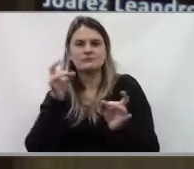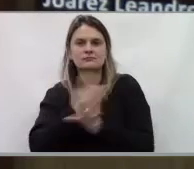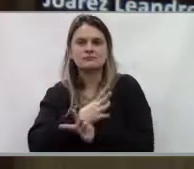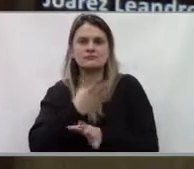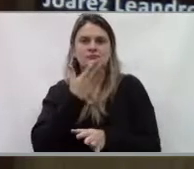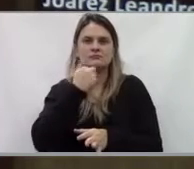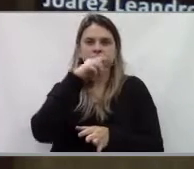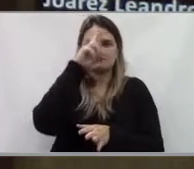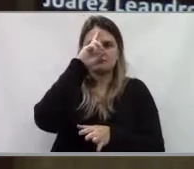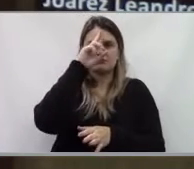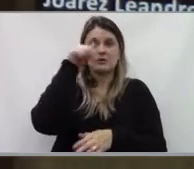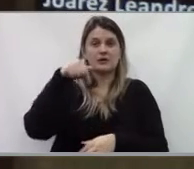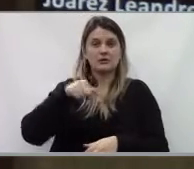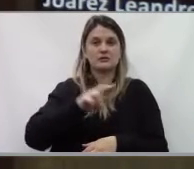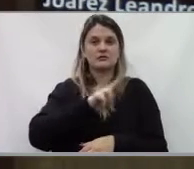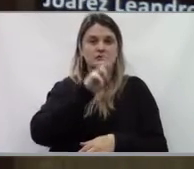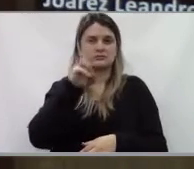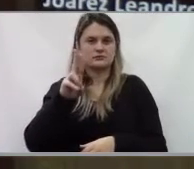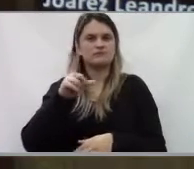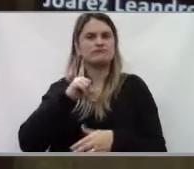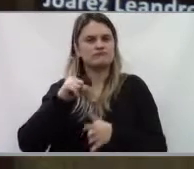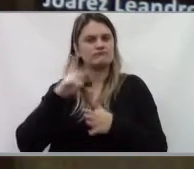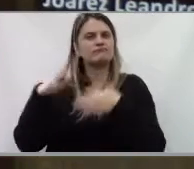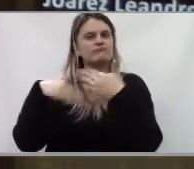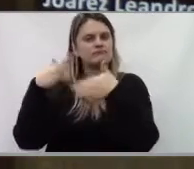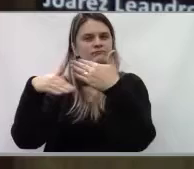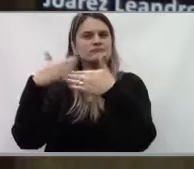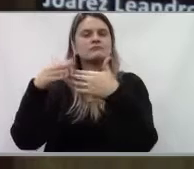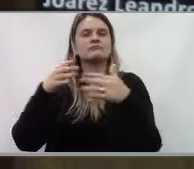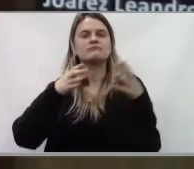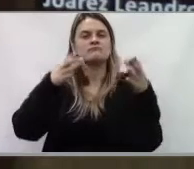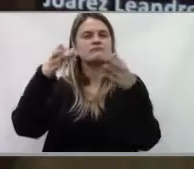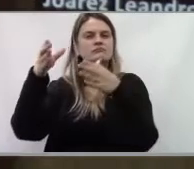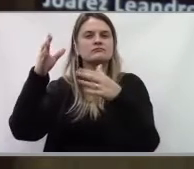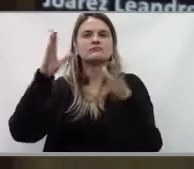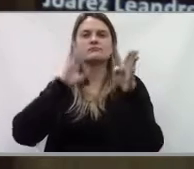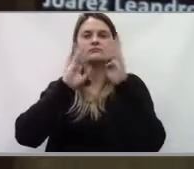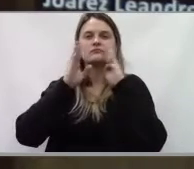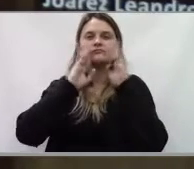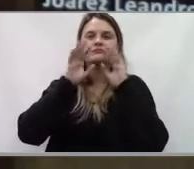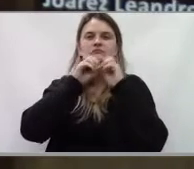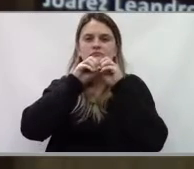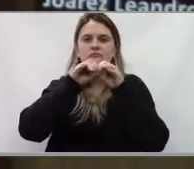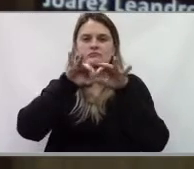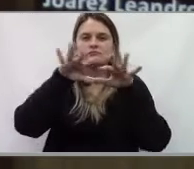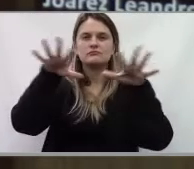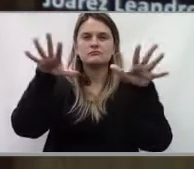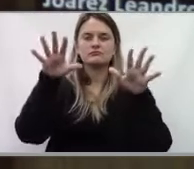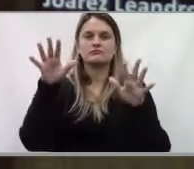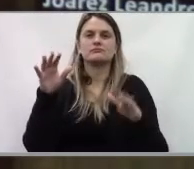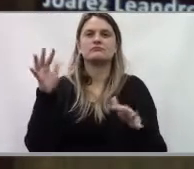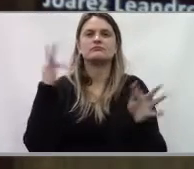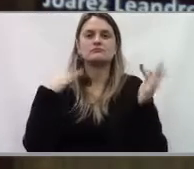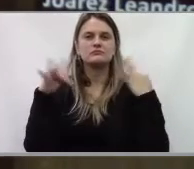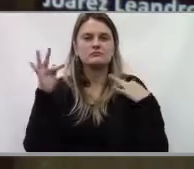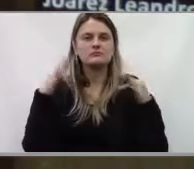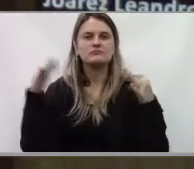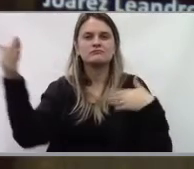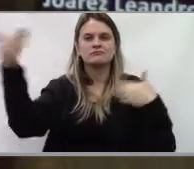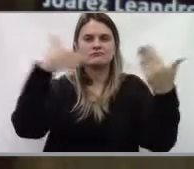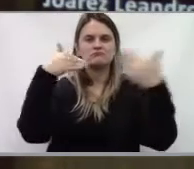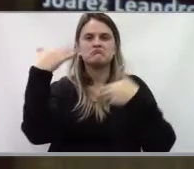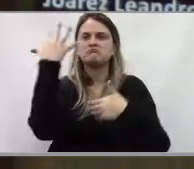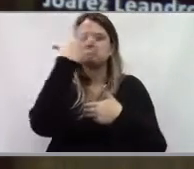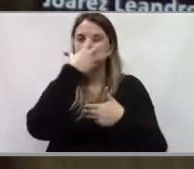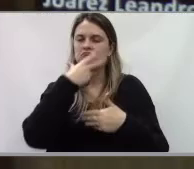terminou meio-dia. Então, a União da Vitória sendo levada aí para todos os lugares, através das redes sociais, e é bonito